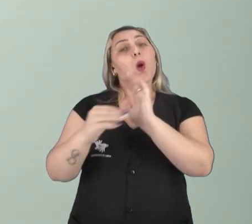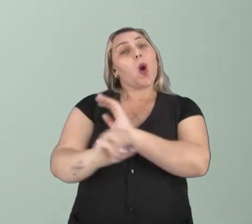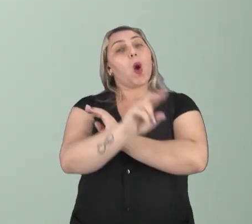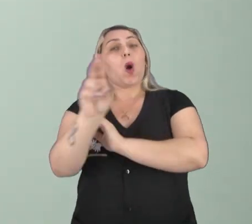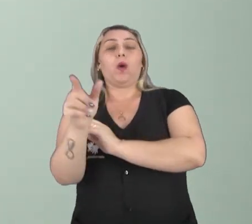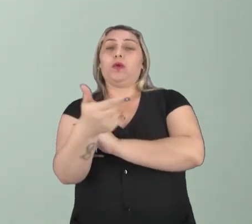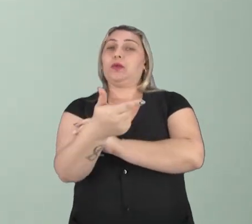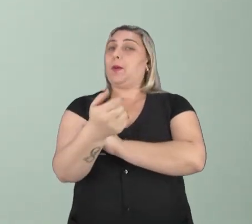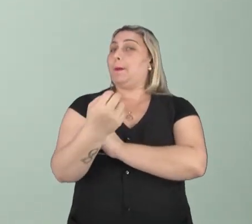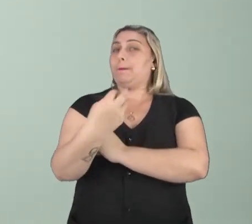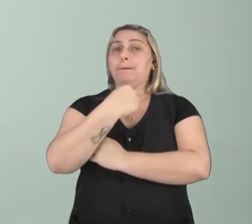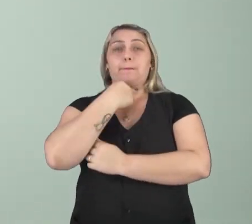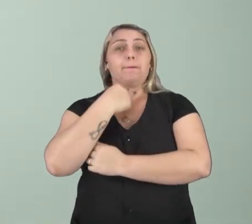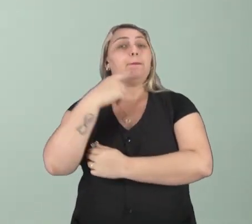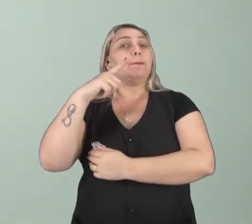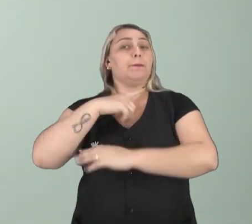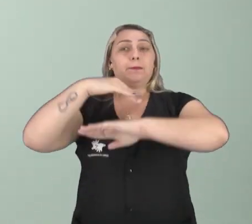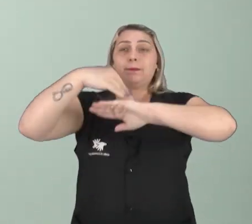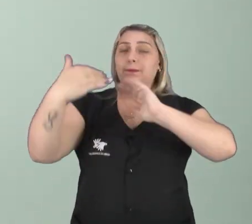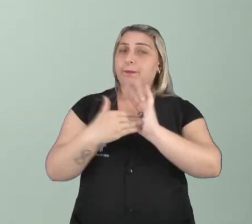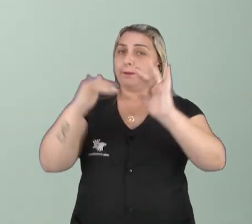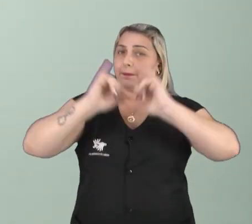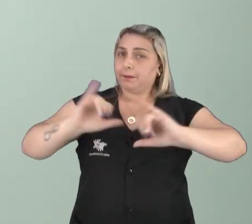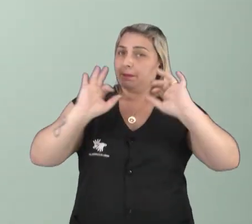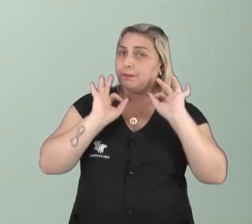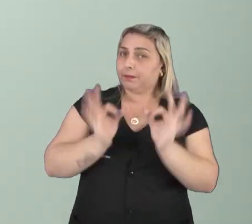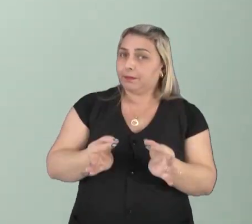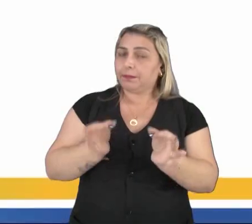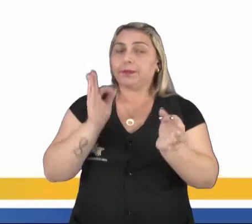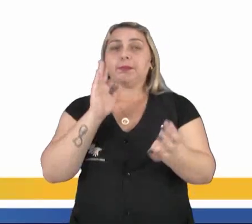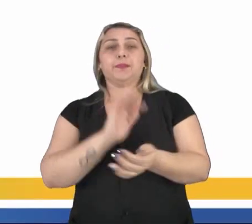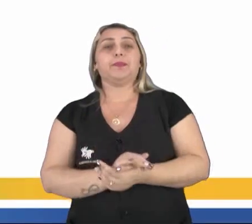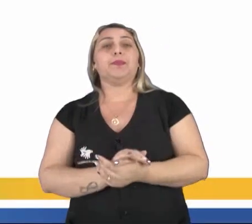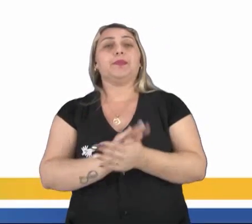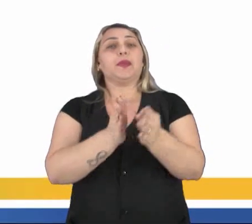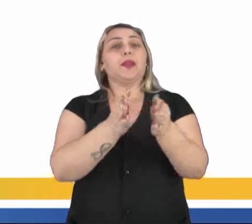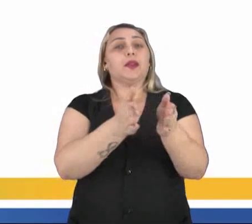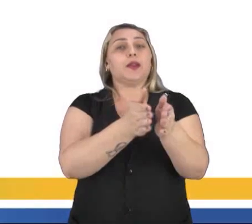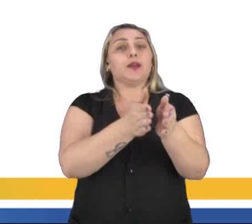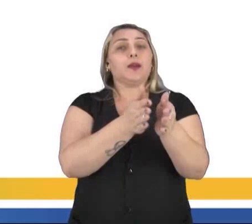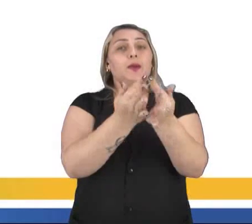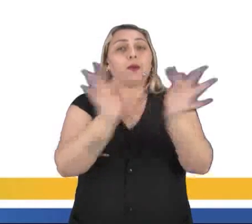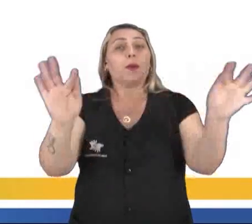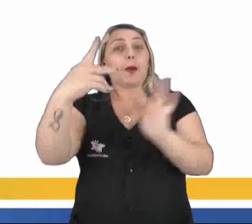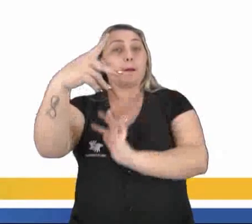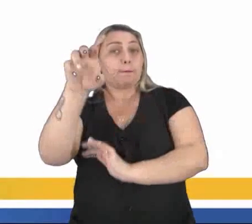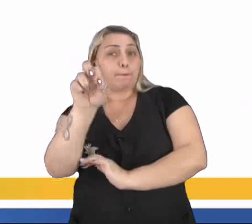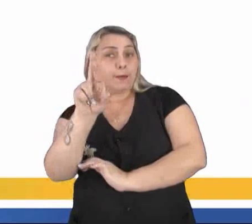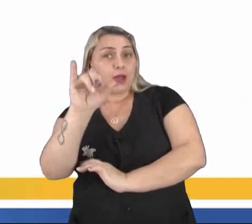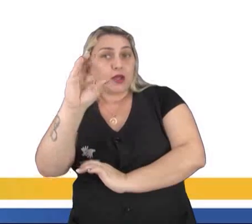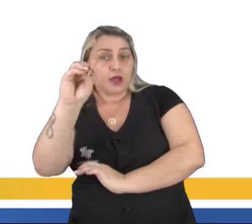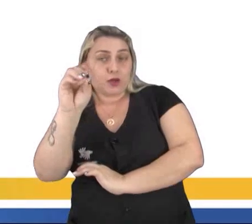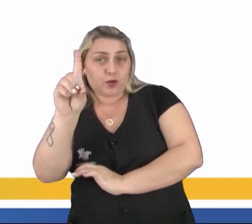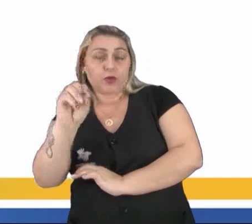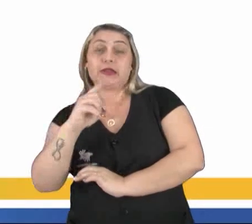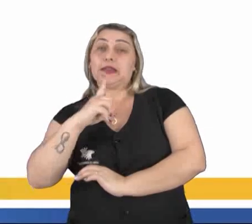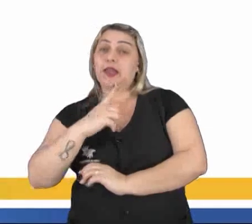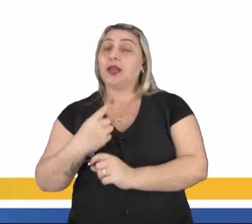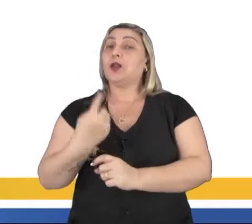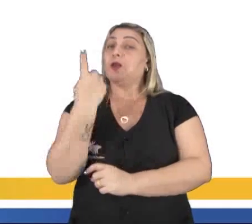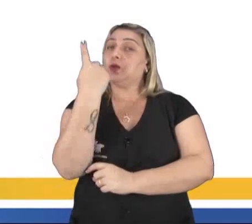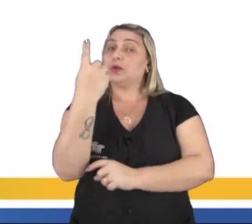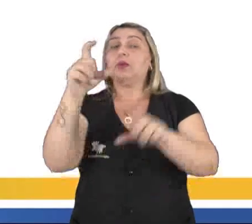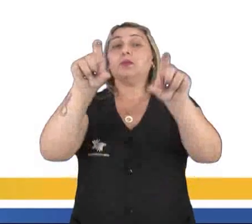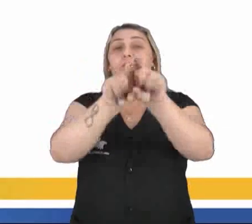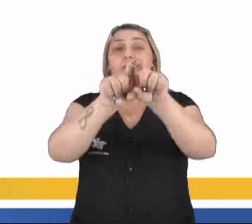ou não pode ter sentido completo, tá certo? E o período é um enunciado que contém uma